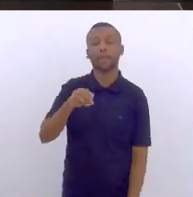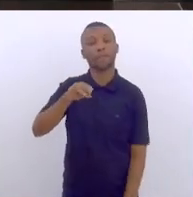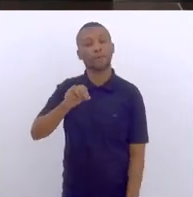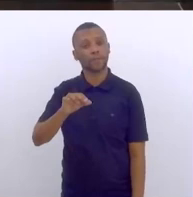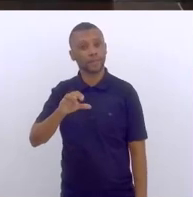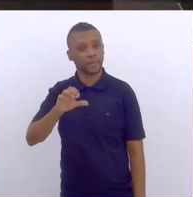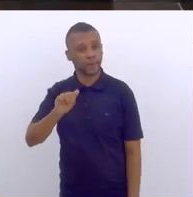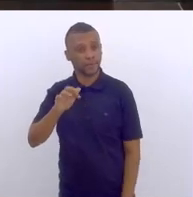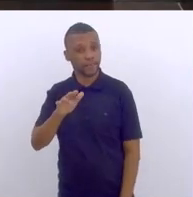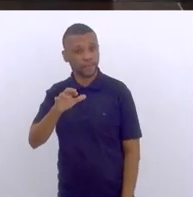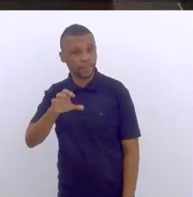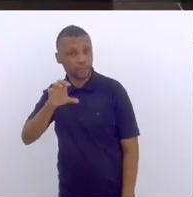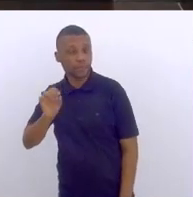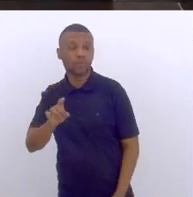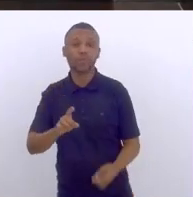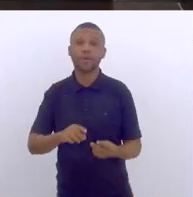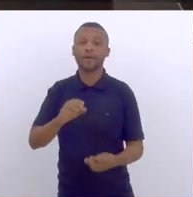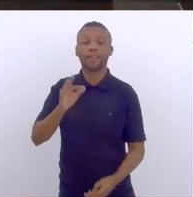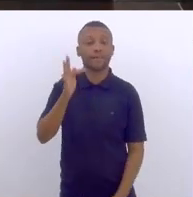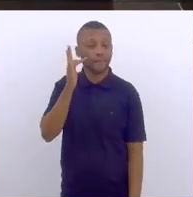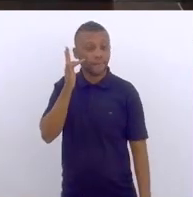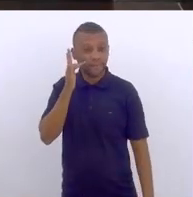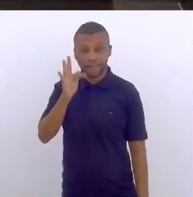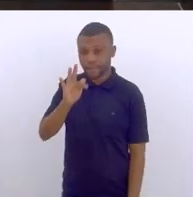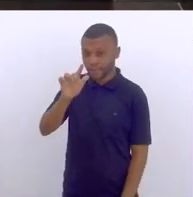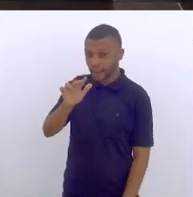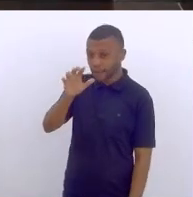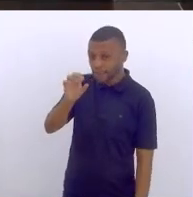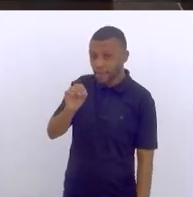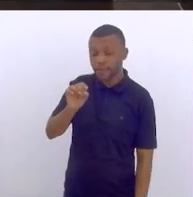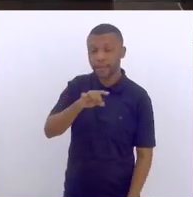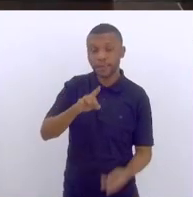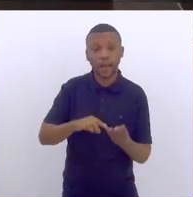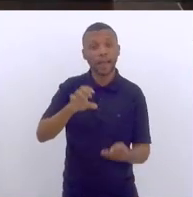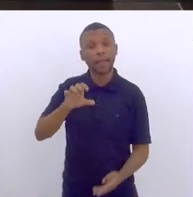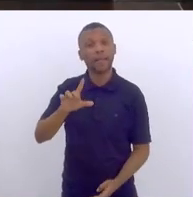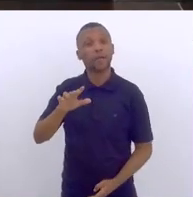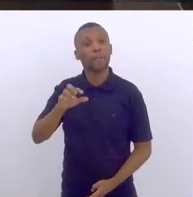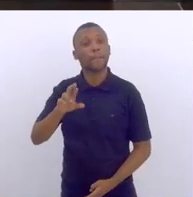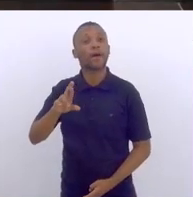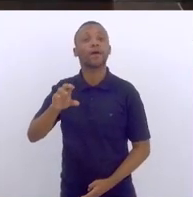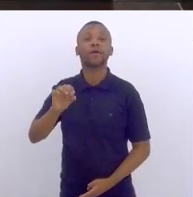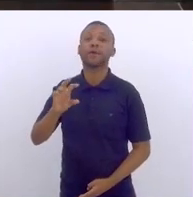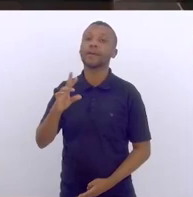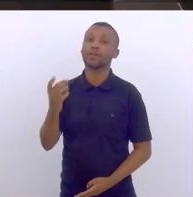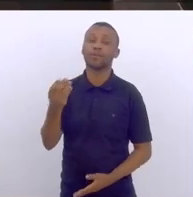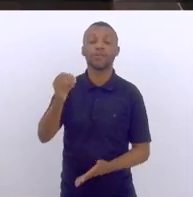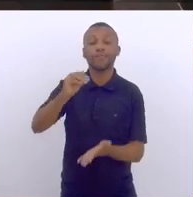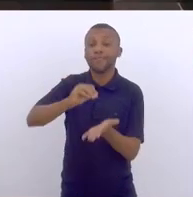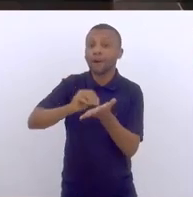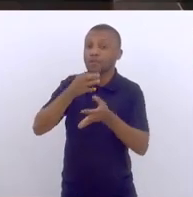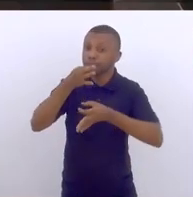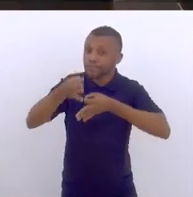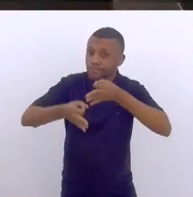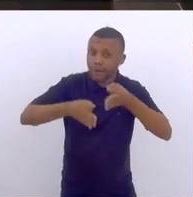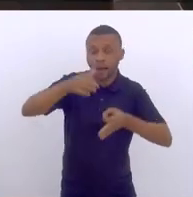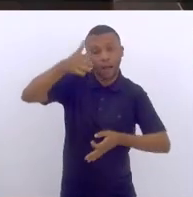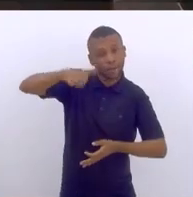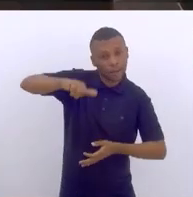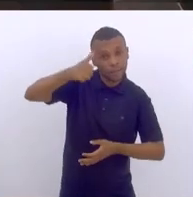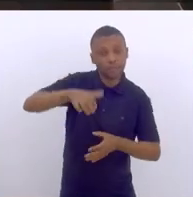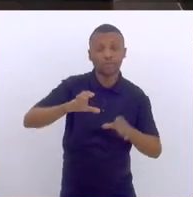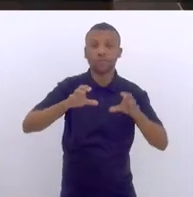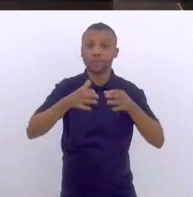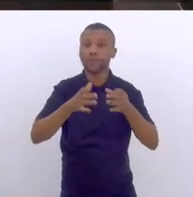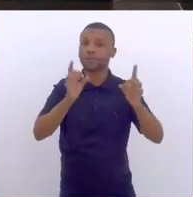Flávio Serafim e Eliomar Coelho. Pendendo de pareceres das comissões de Constituição e Justiça, da Pessoa com Deficiência, da Comissão de Saúde, de